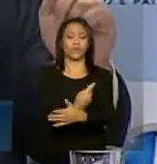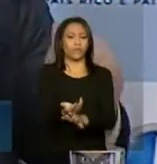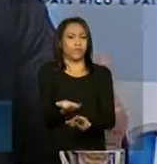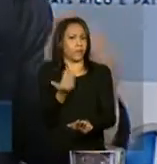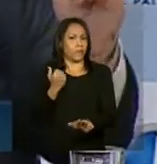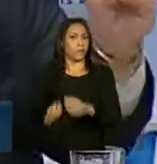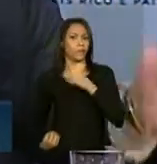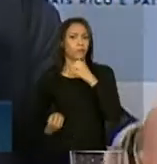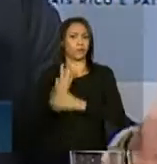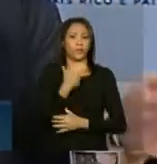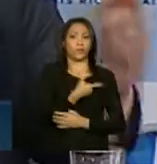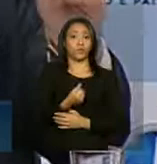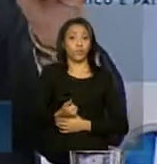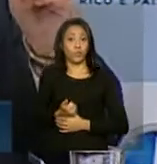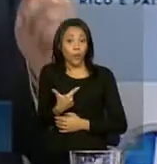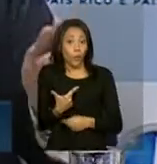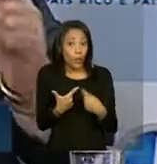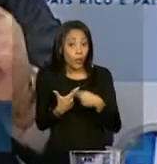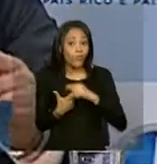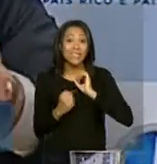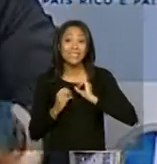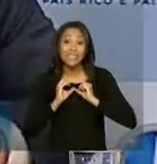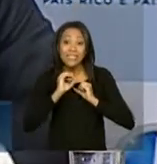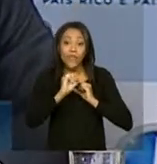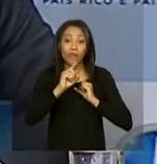em 2012 foi de